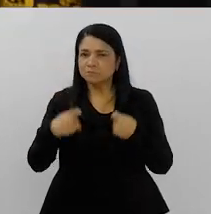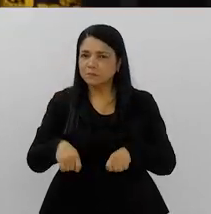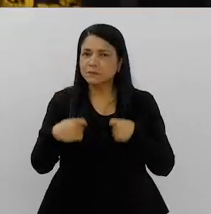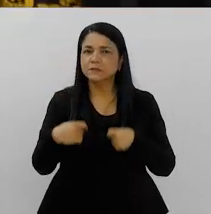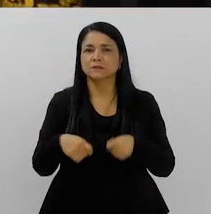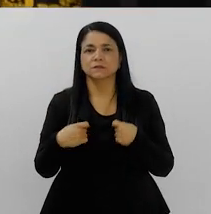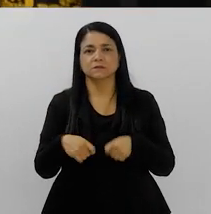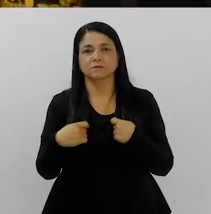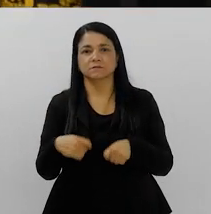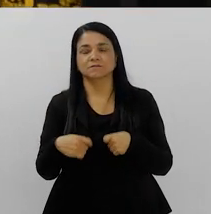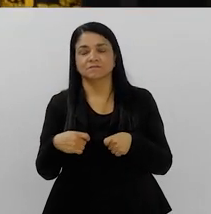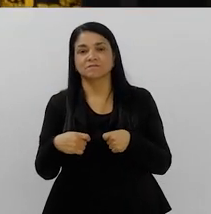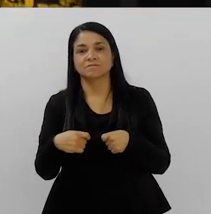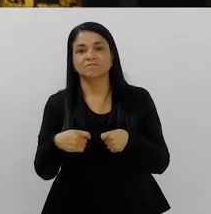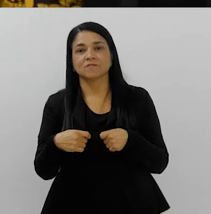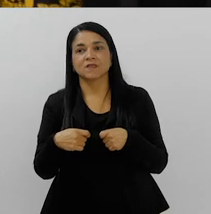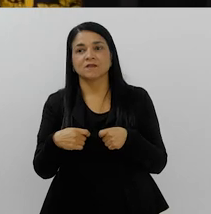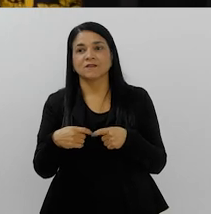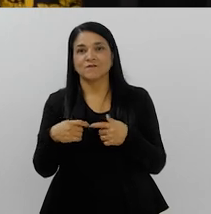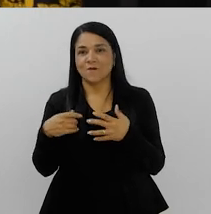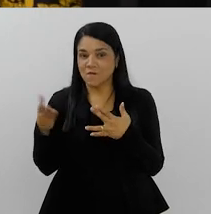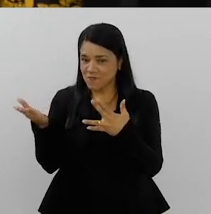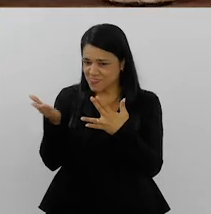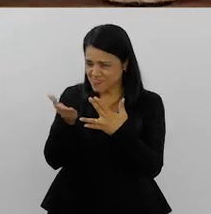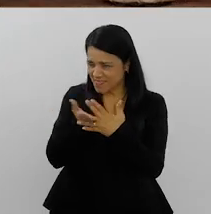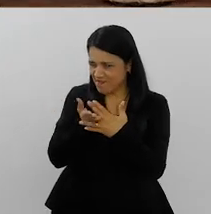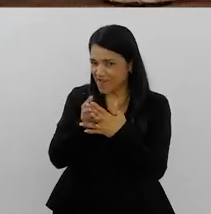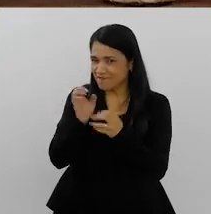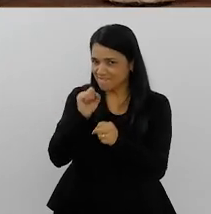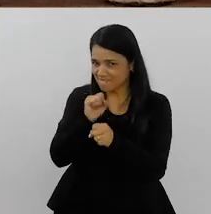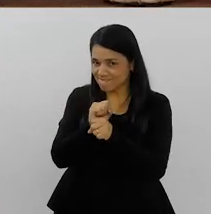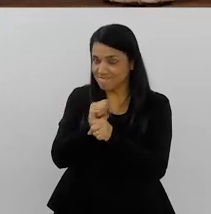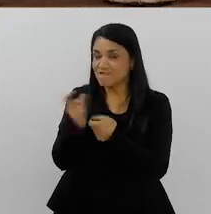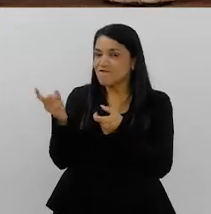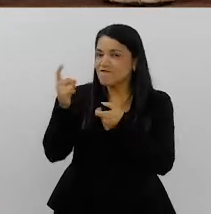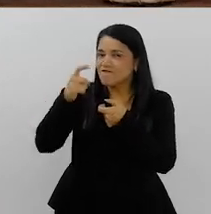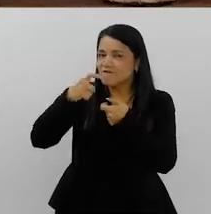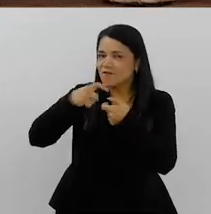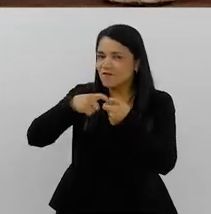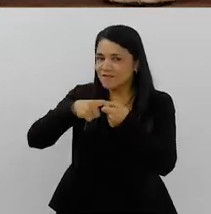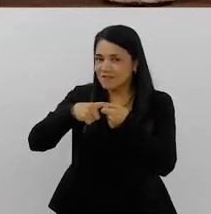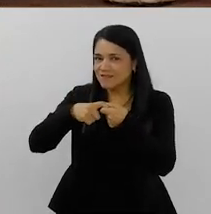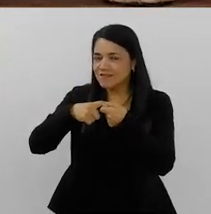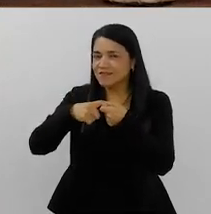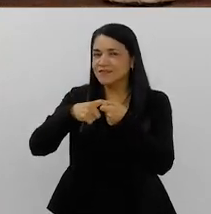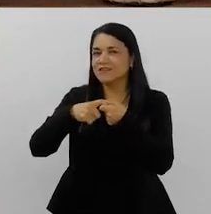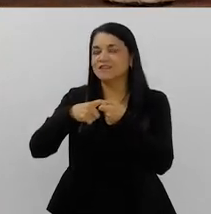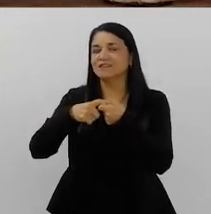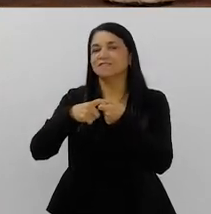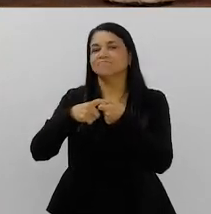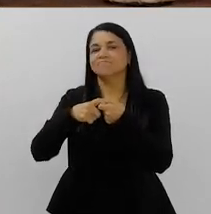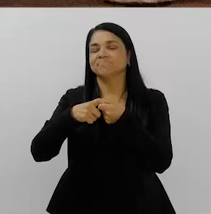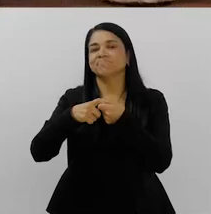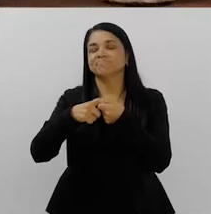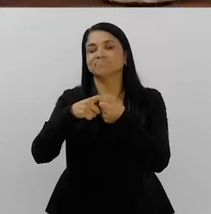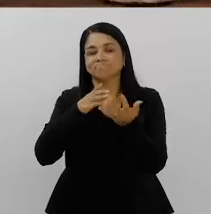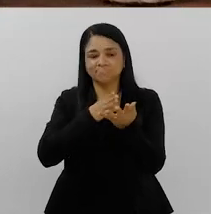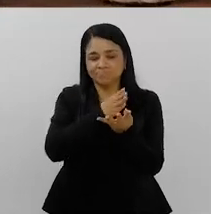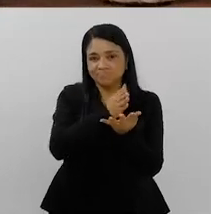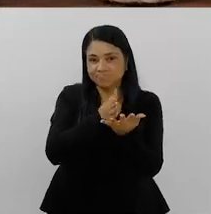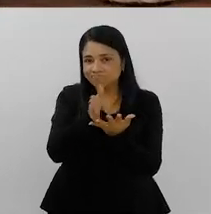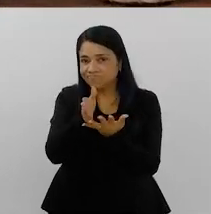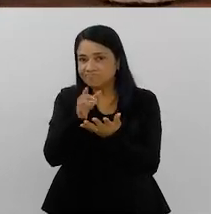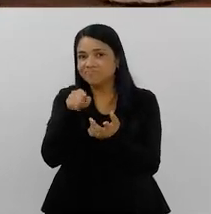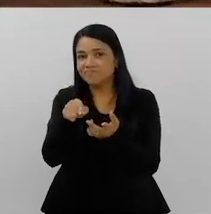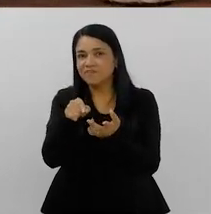né que nós precisamos então Eh vamos segurar porque a gente vai para intervalo rapidinho Mas eu quero voltar com com essa outra vertente